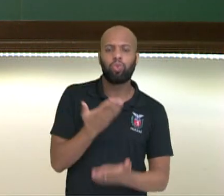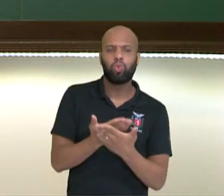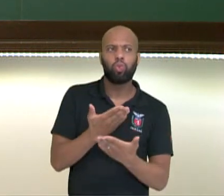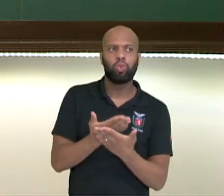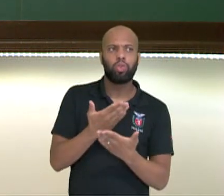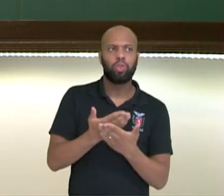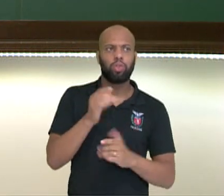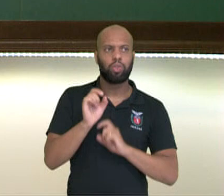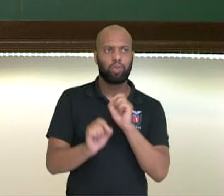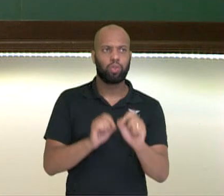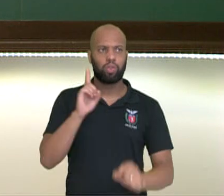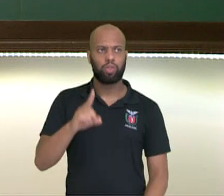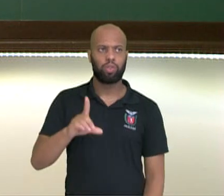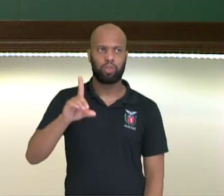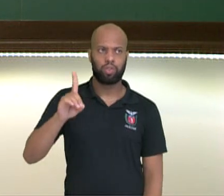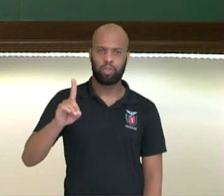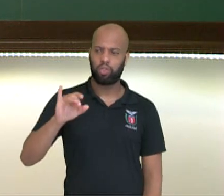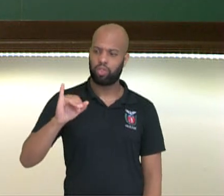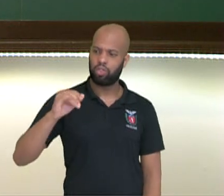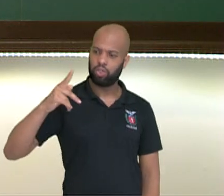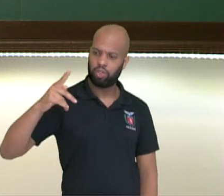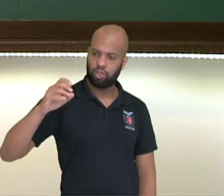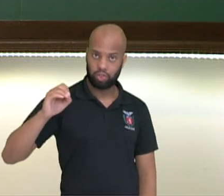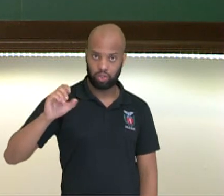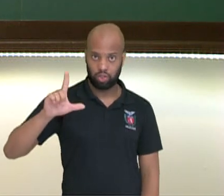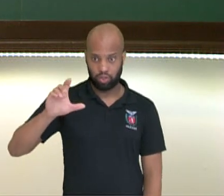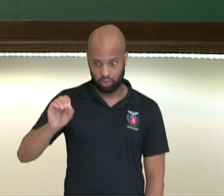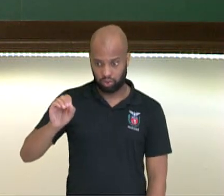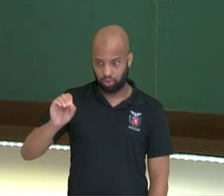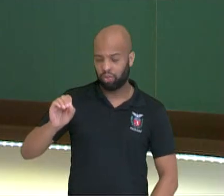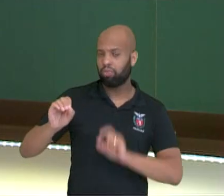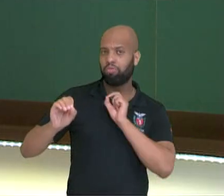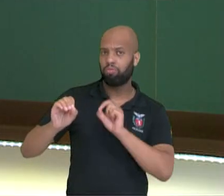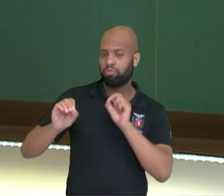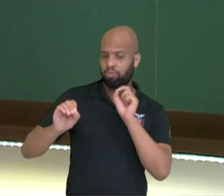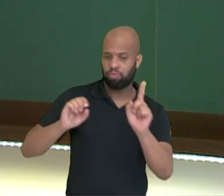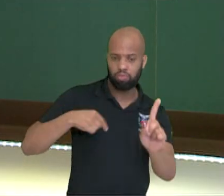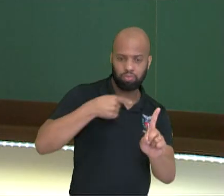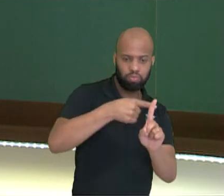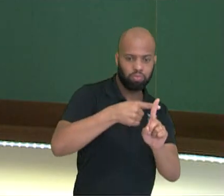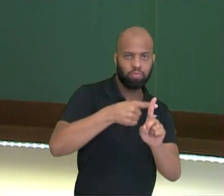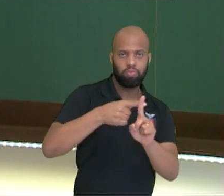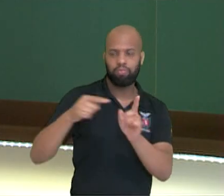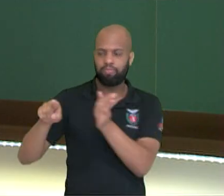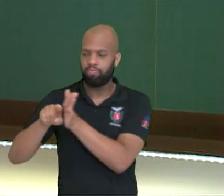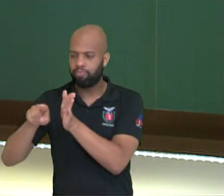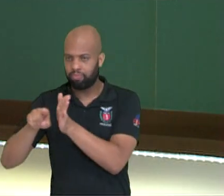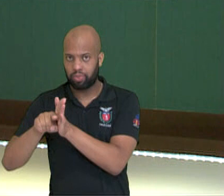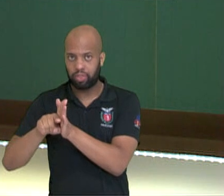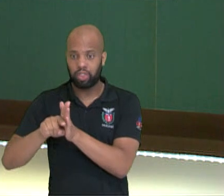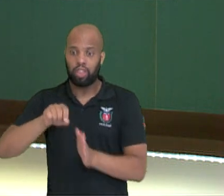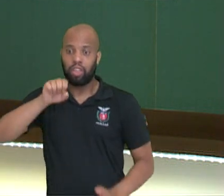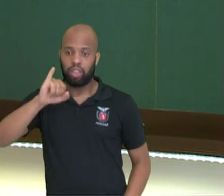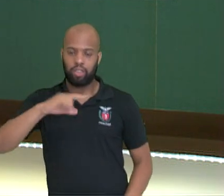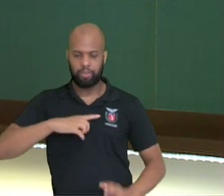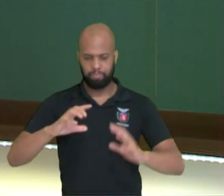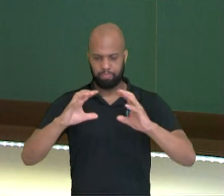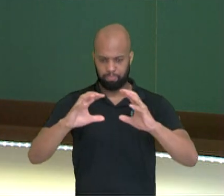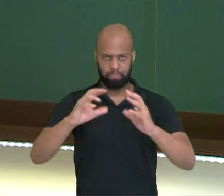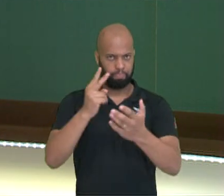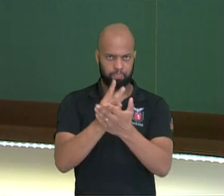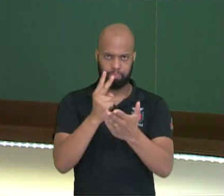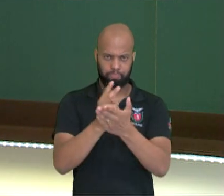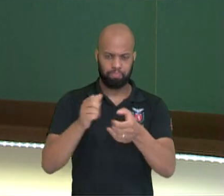importante? Porque um dipolo elétrico, carga positiva e negativa, significa que, se esses corpos tiverem o mesmo nível de